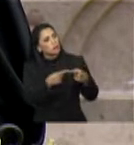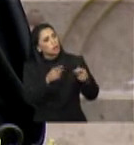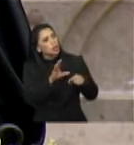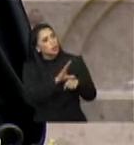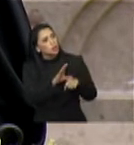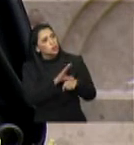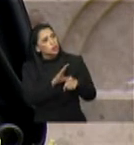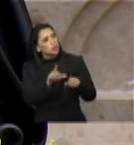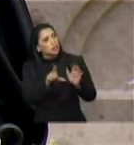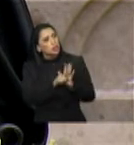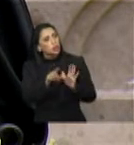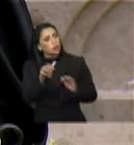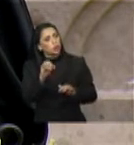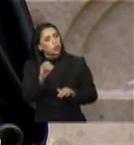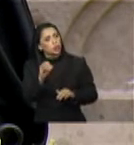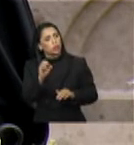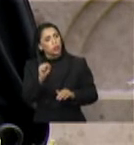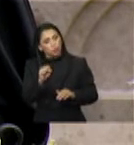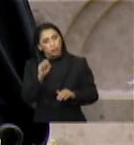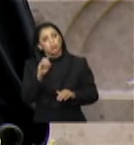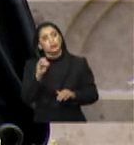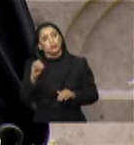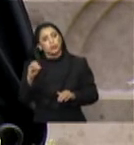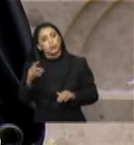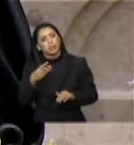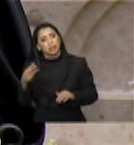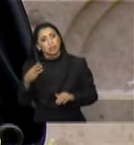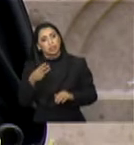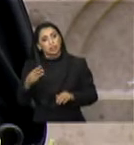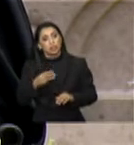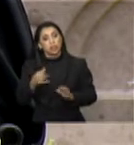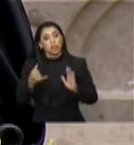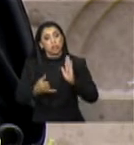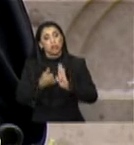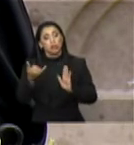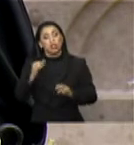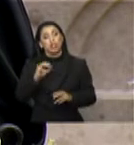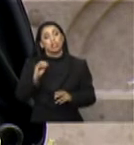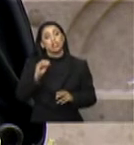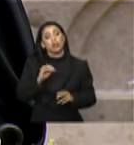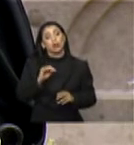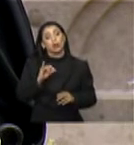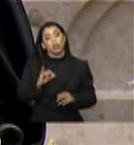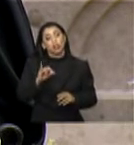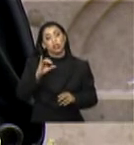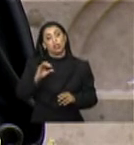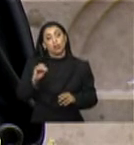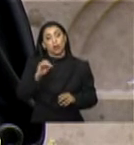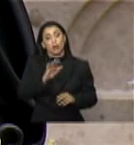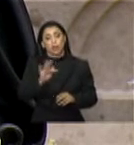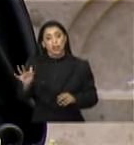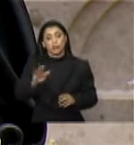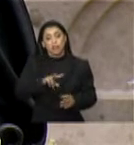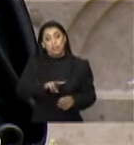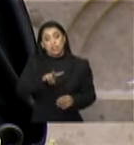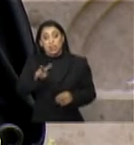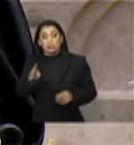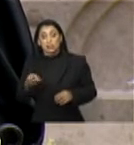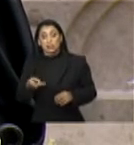da lei 8.03 de 90 questiou a hipóteses sobre a transmissão de ouro